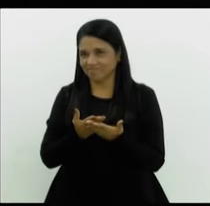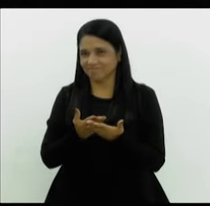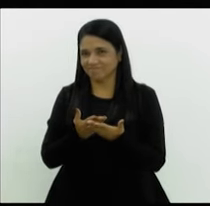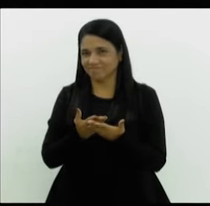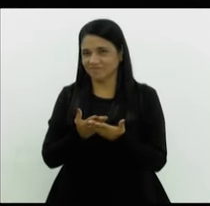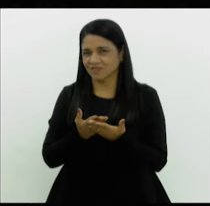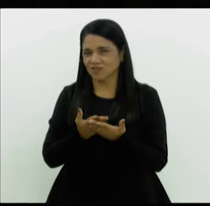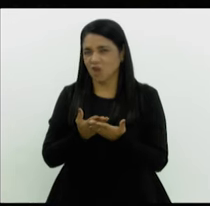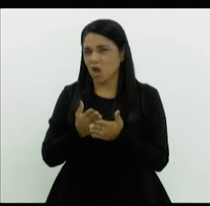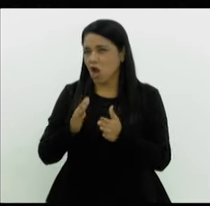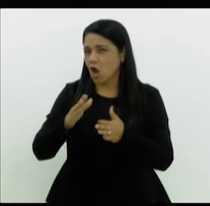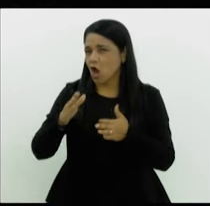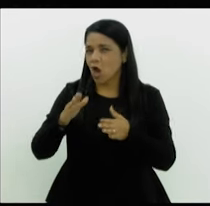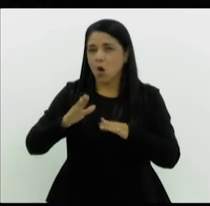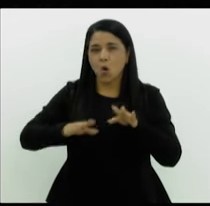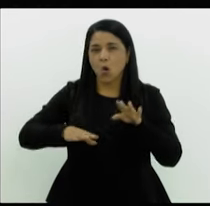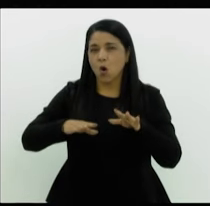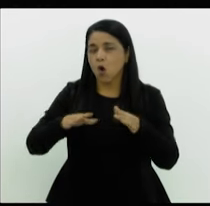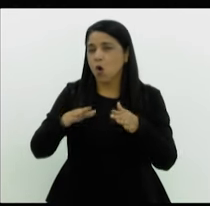Qualquer cidadão de bem